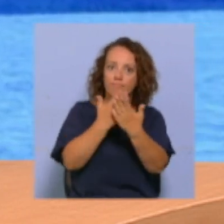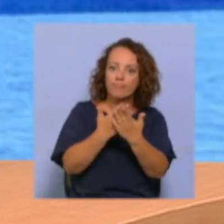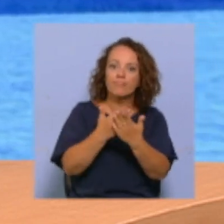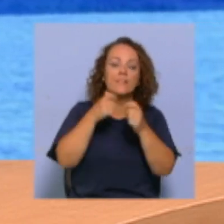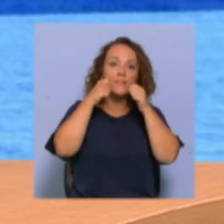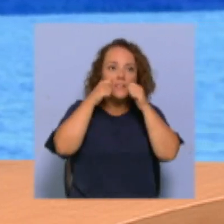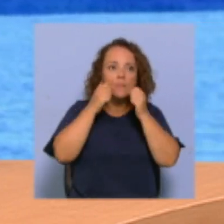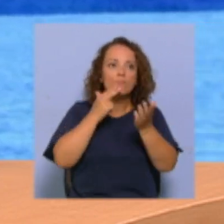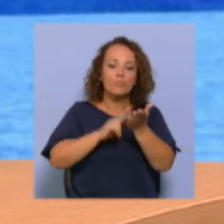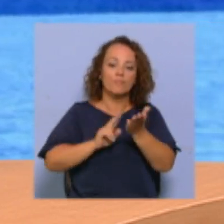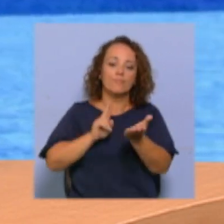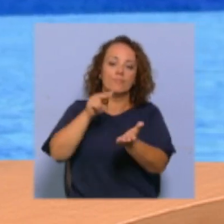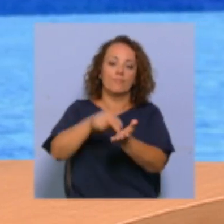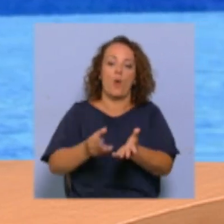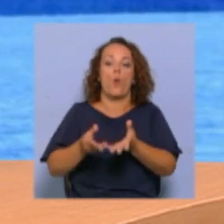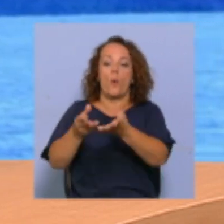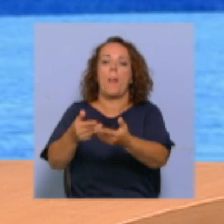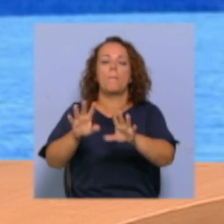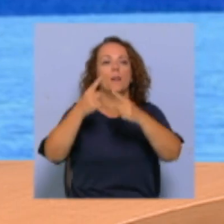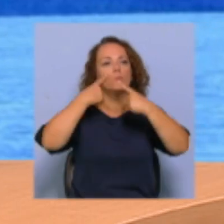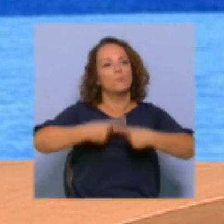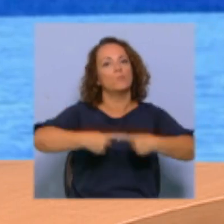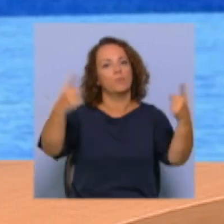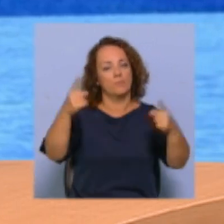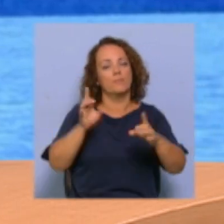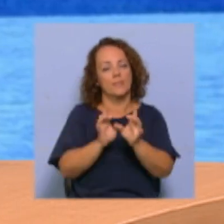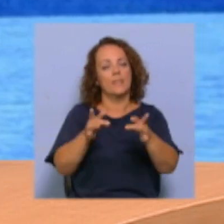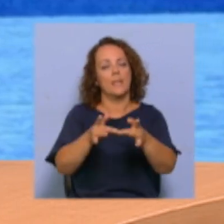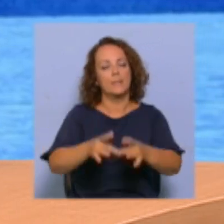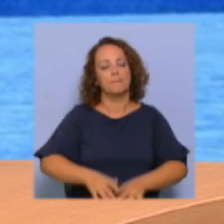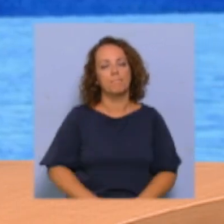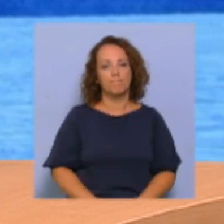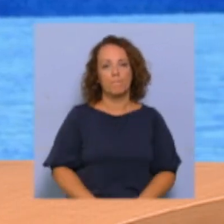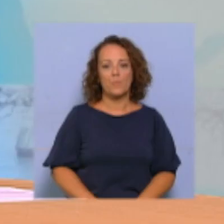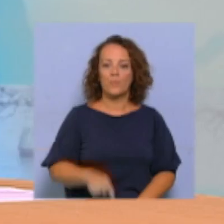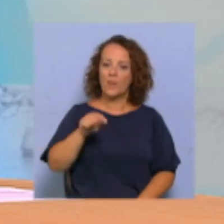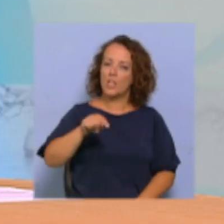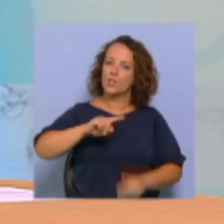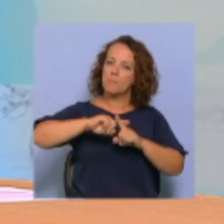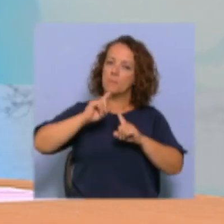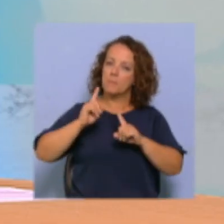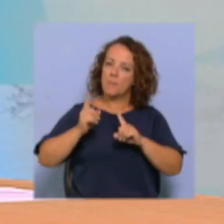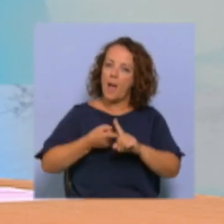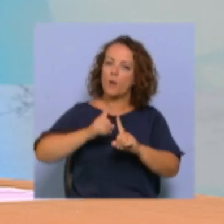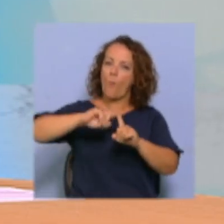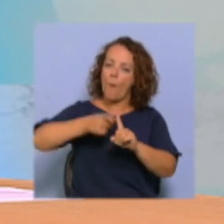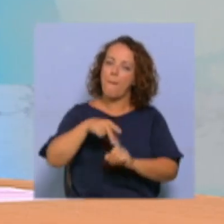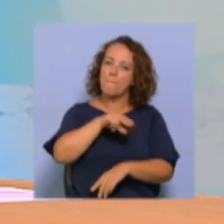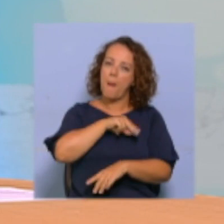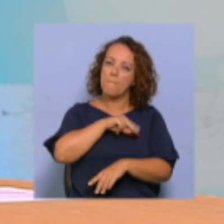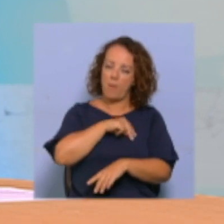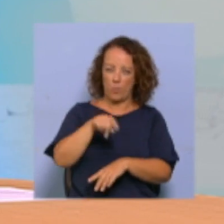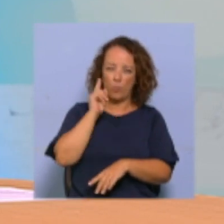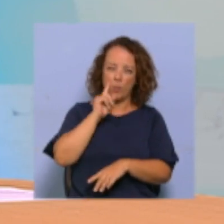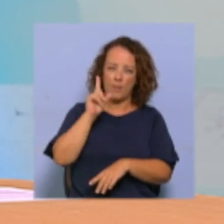é? Mas transmitida online. É importante também este prémio que anualmente vai distinguindo estes trabalhos, no sentido de,